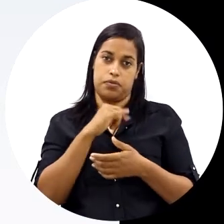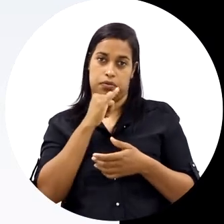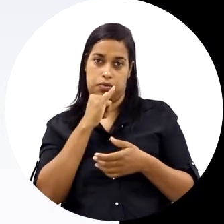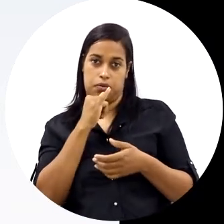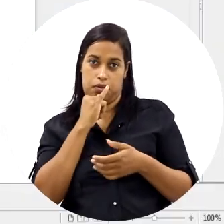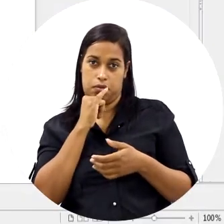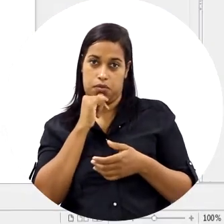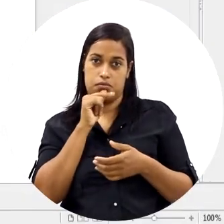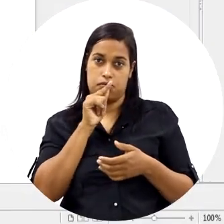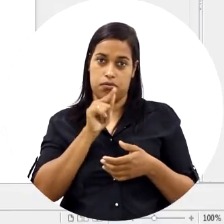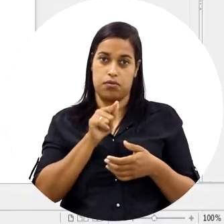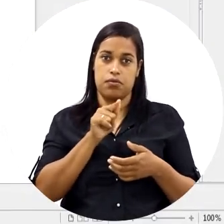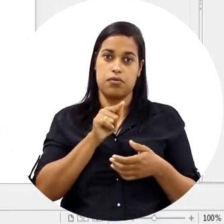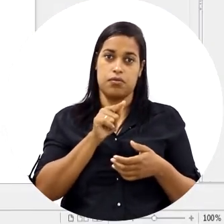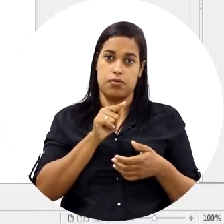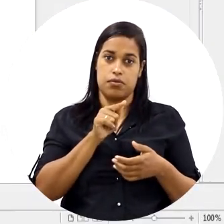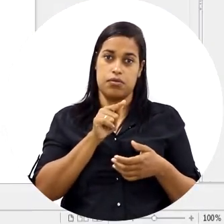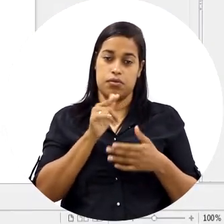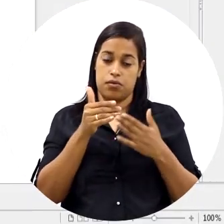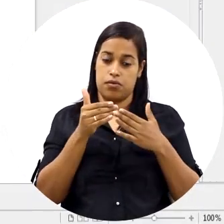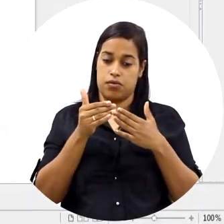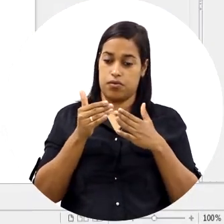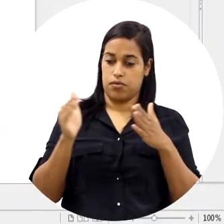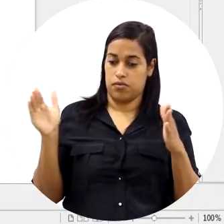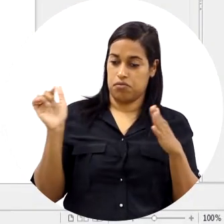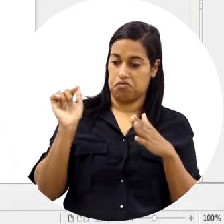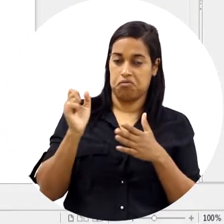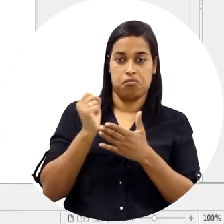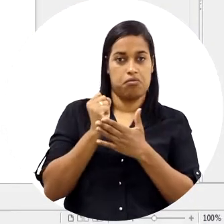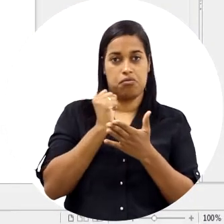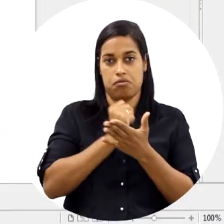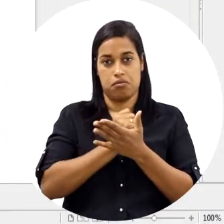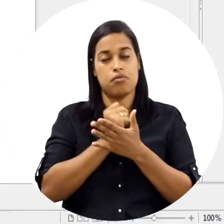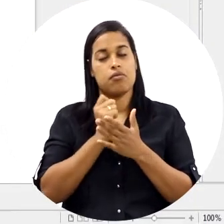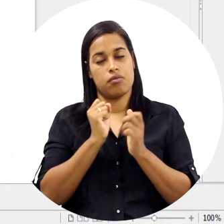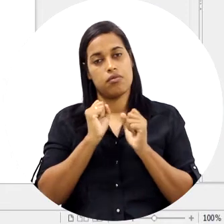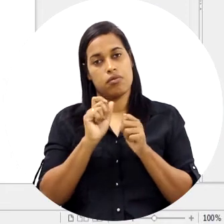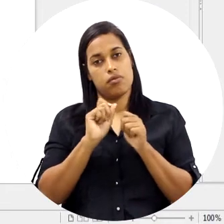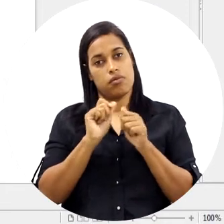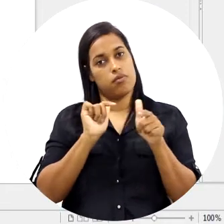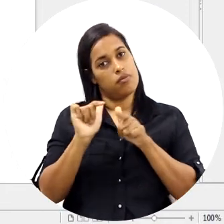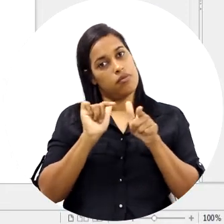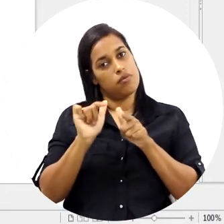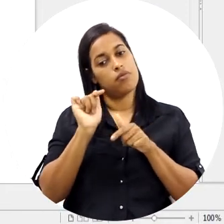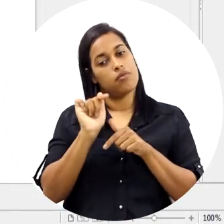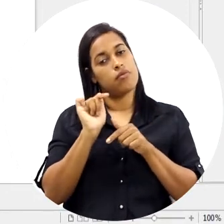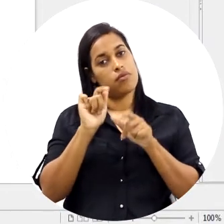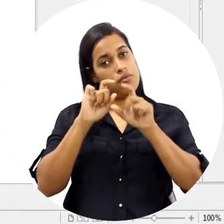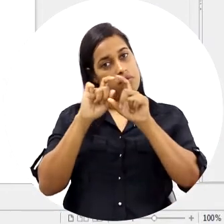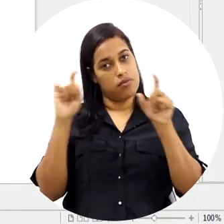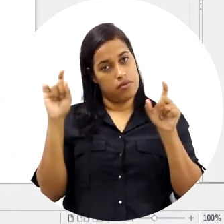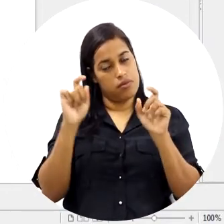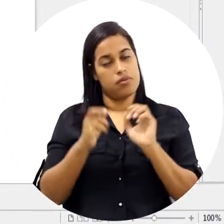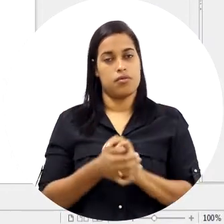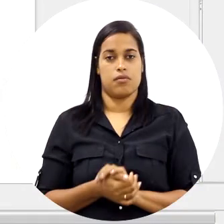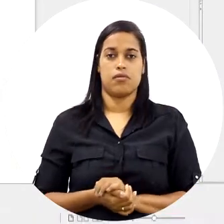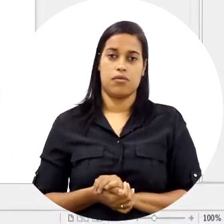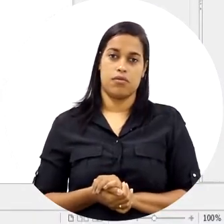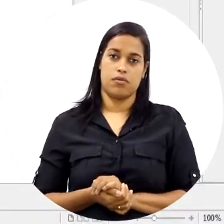exemplo vou abrir aqui um documento para que a gente possa trabalhar esse exemplo de sumário.